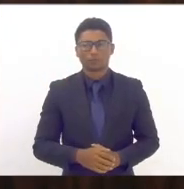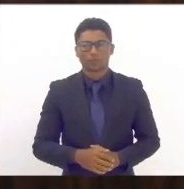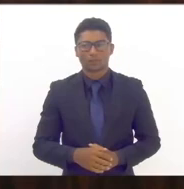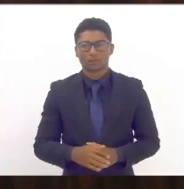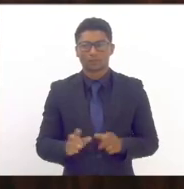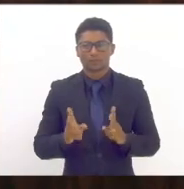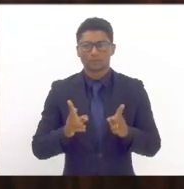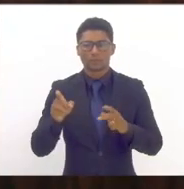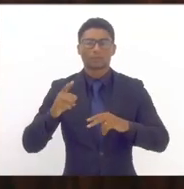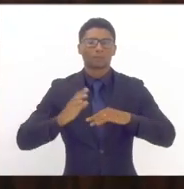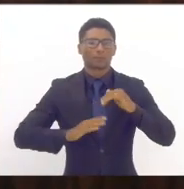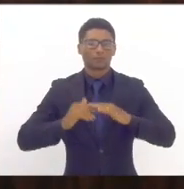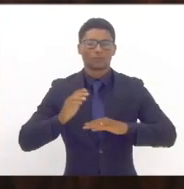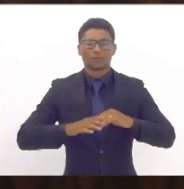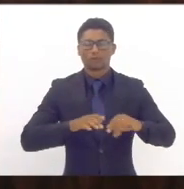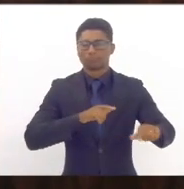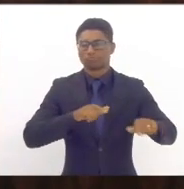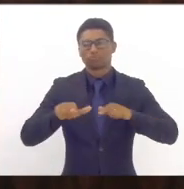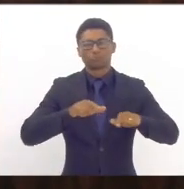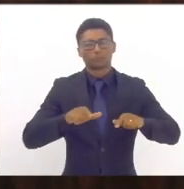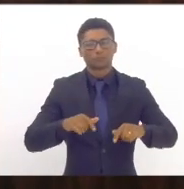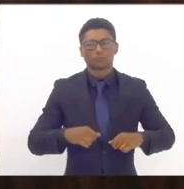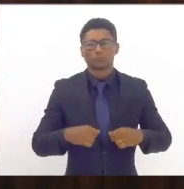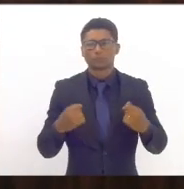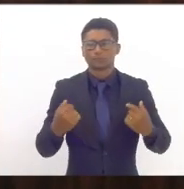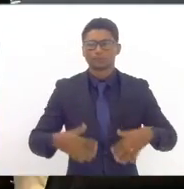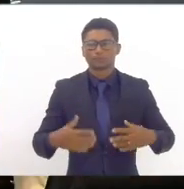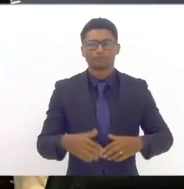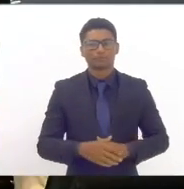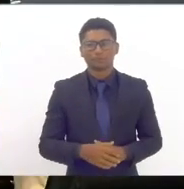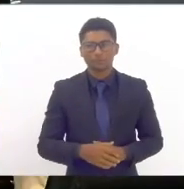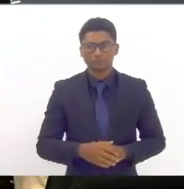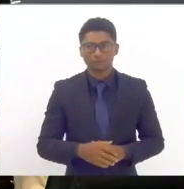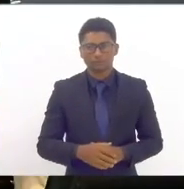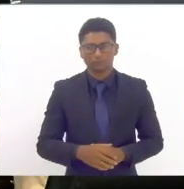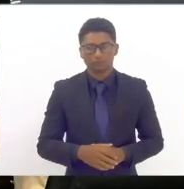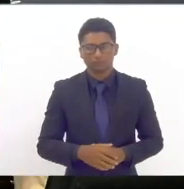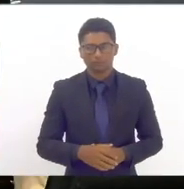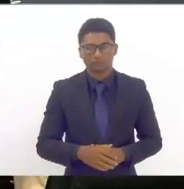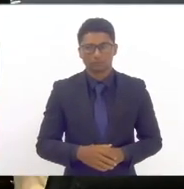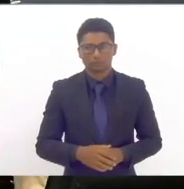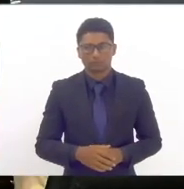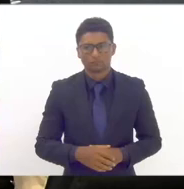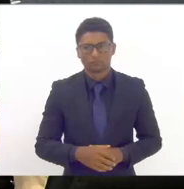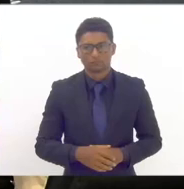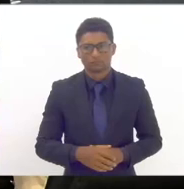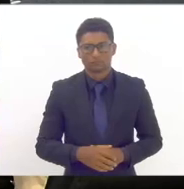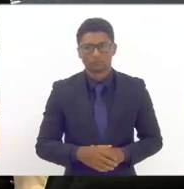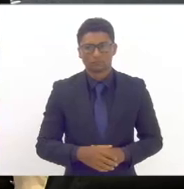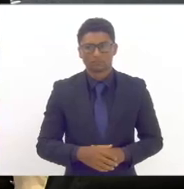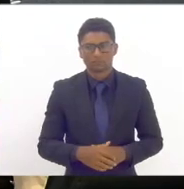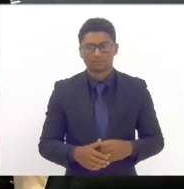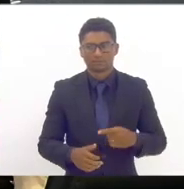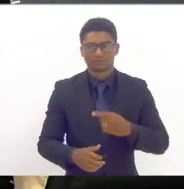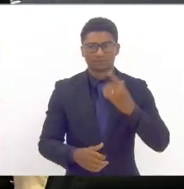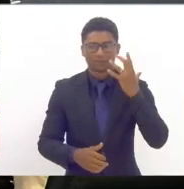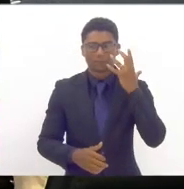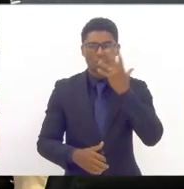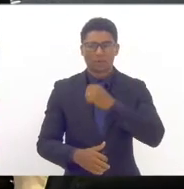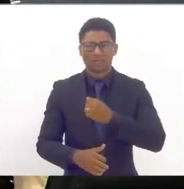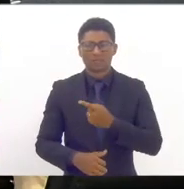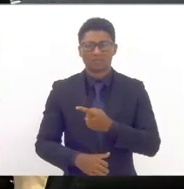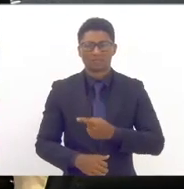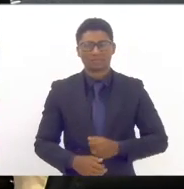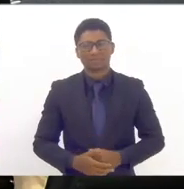sempre brilhante, uma pessoa que tem... Bonito, né, presidente? Olha, pinta, né? É